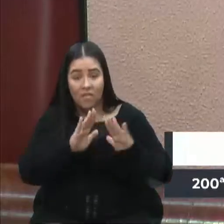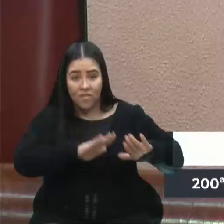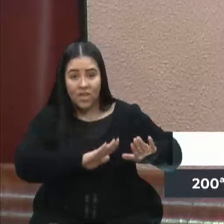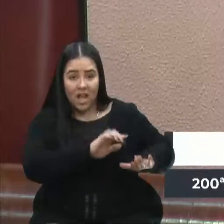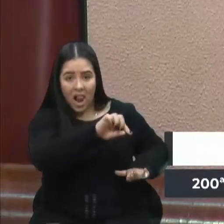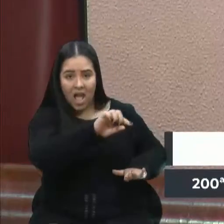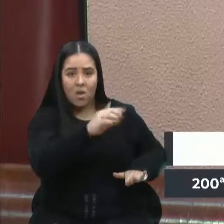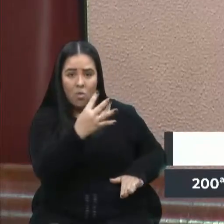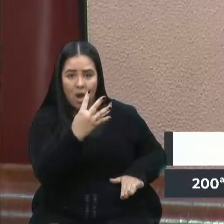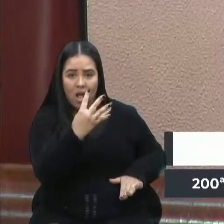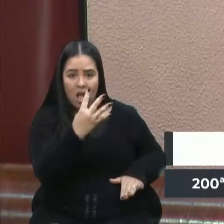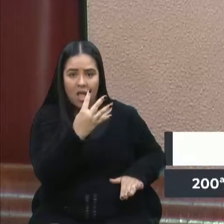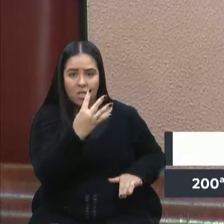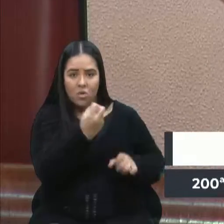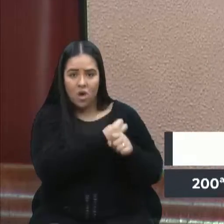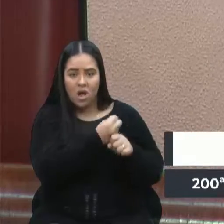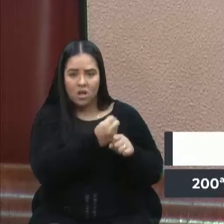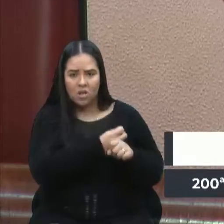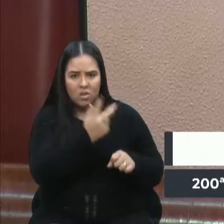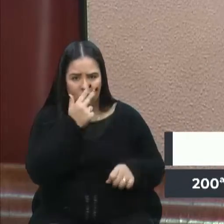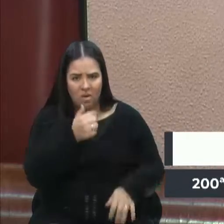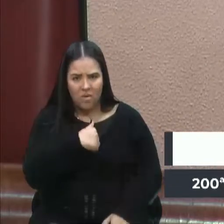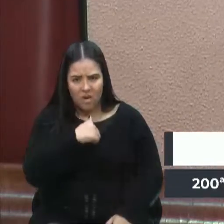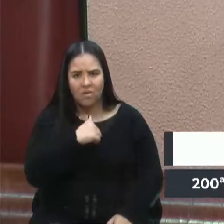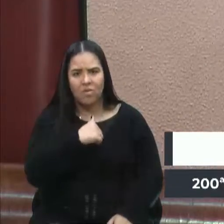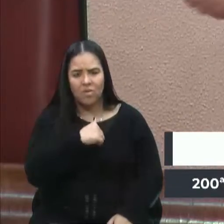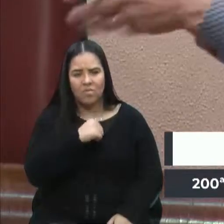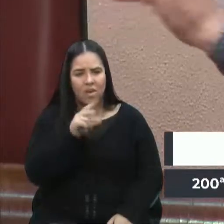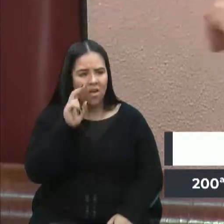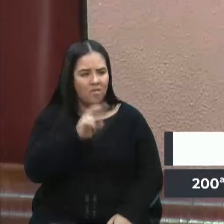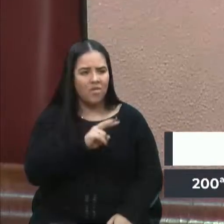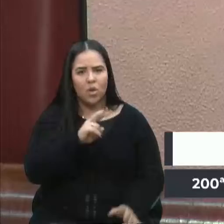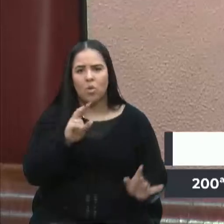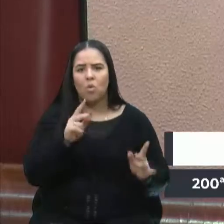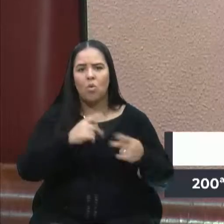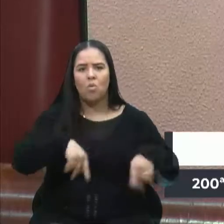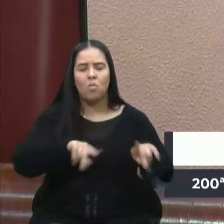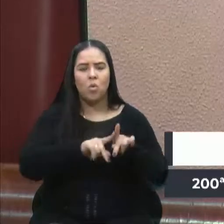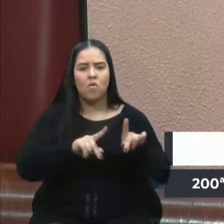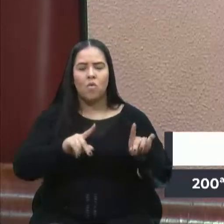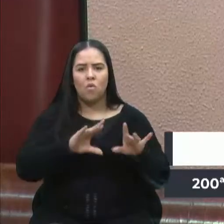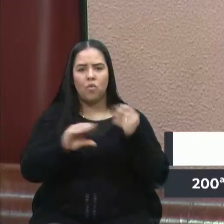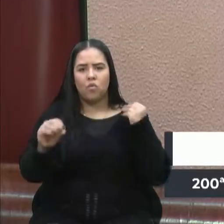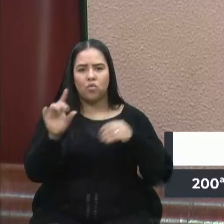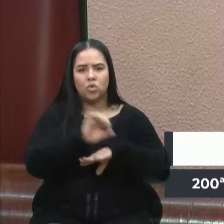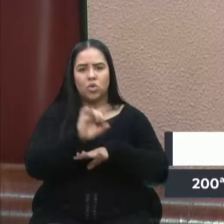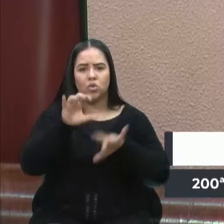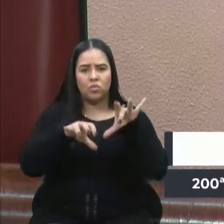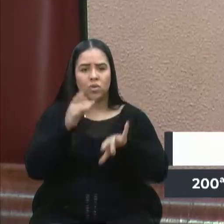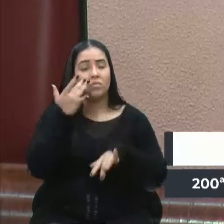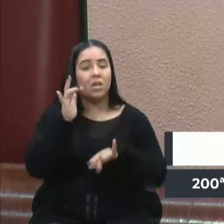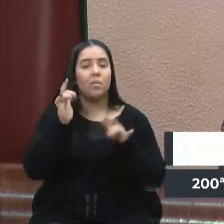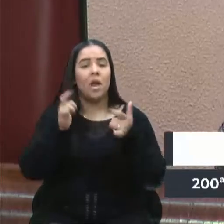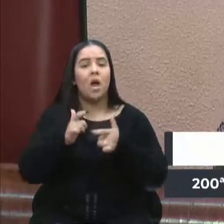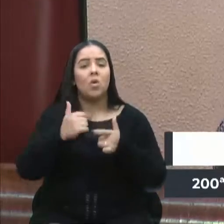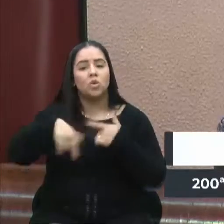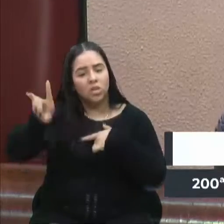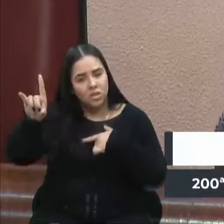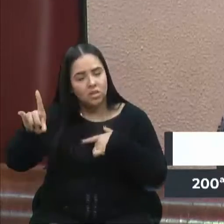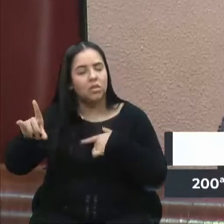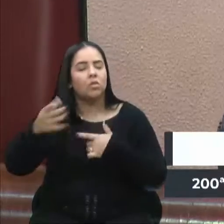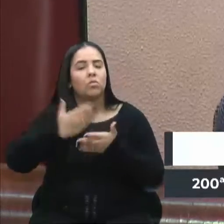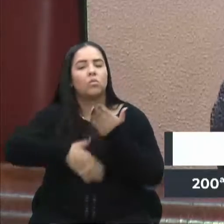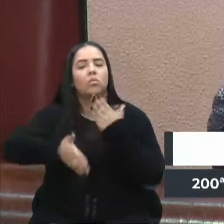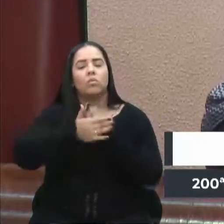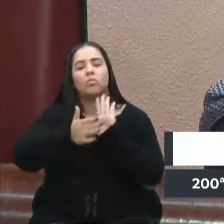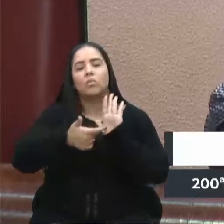4 anos, que nem que eu fiquei lá, para ver a população correndo para tudo que é lá num dia de chuva, não sabendo onde ir. Tudo que mostraram